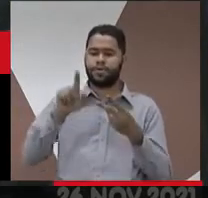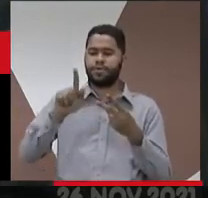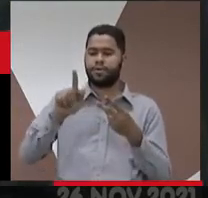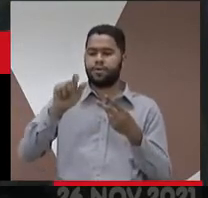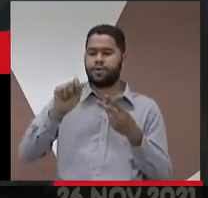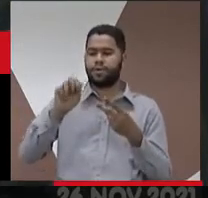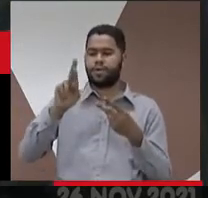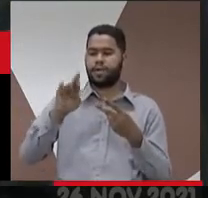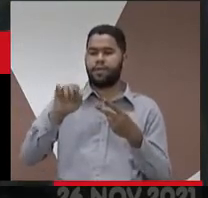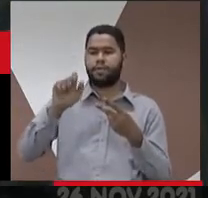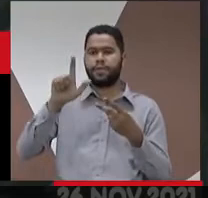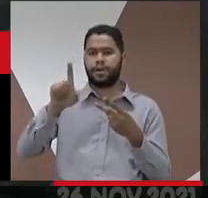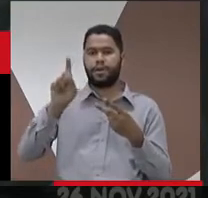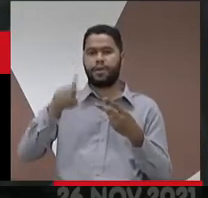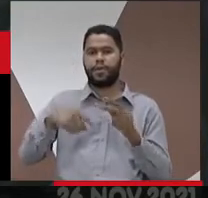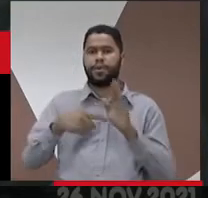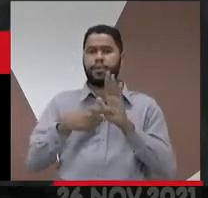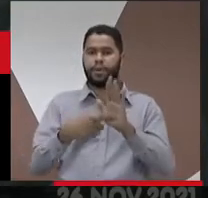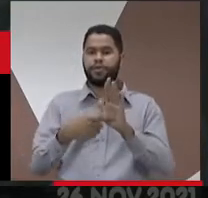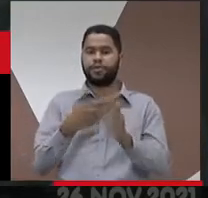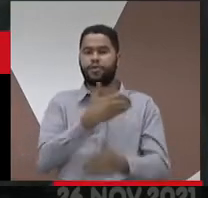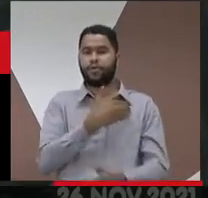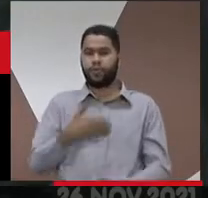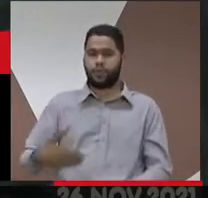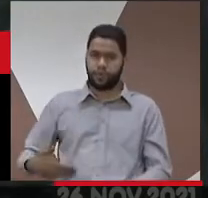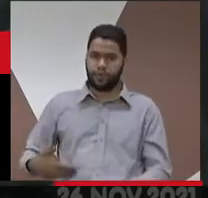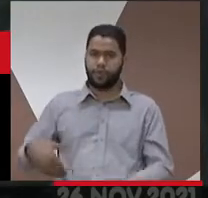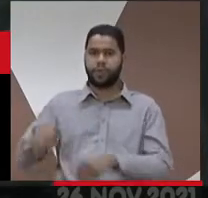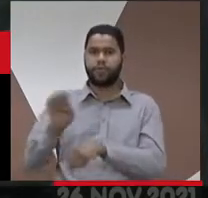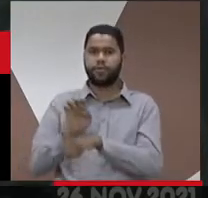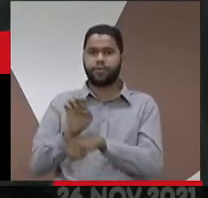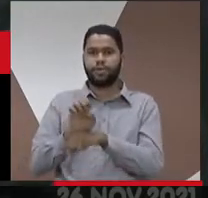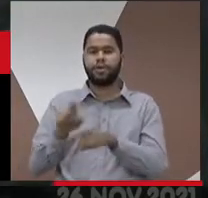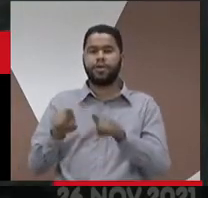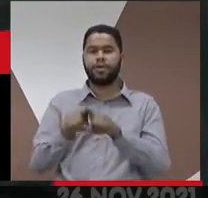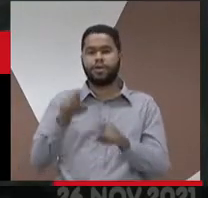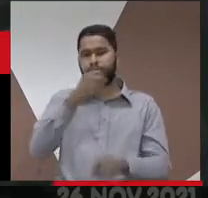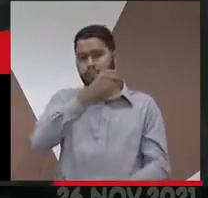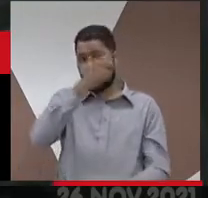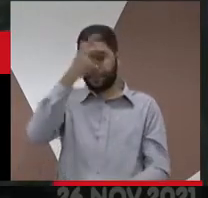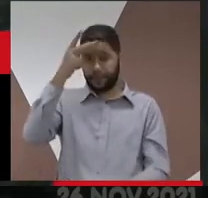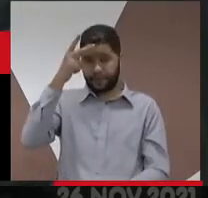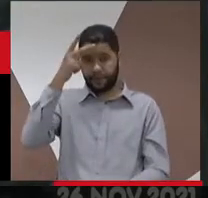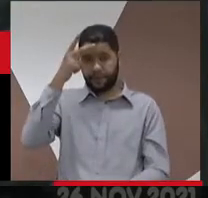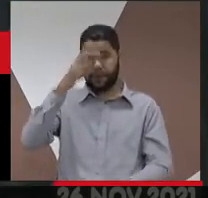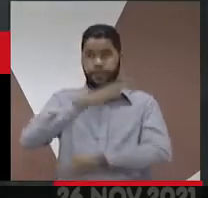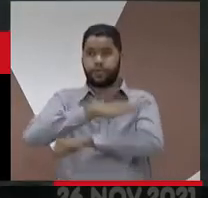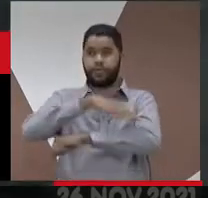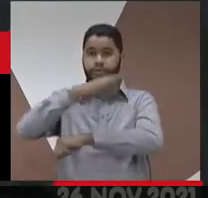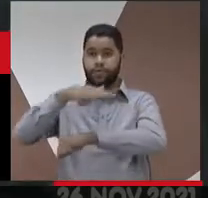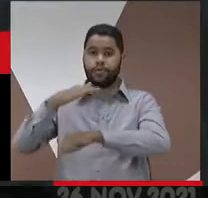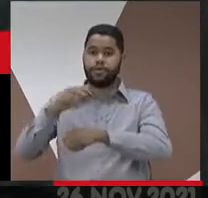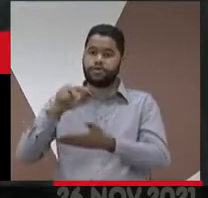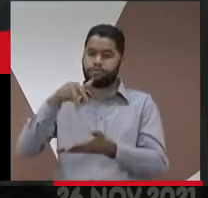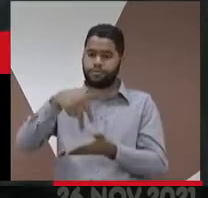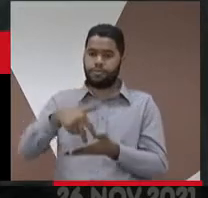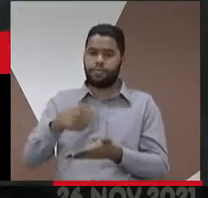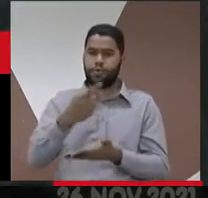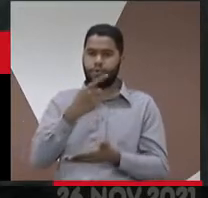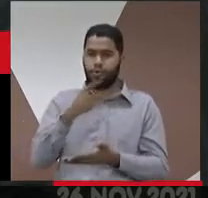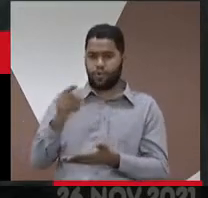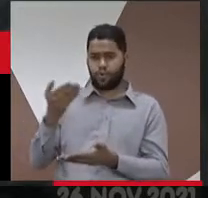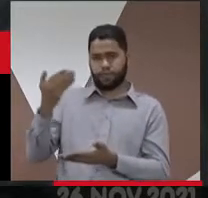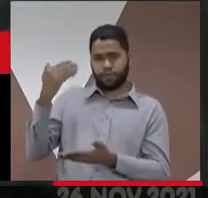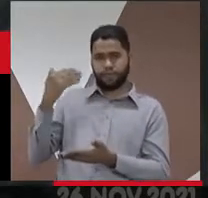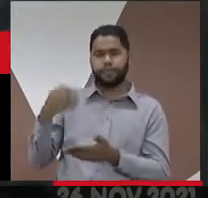representando o governo do Estado, prefeito de Brumadinho, que acabou de se posicionar, e não poderia